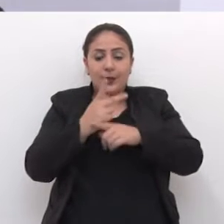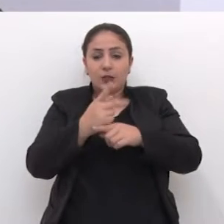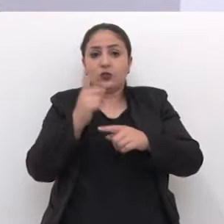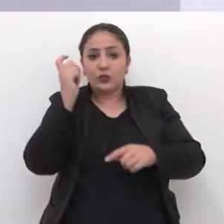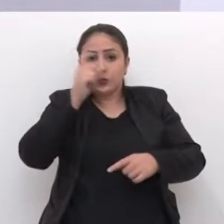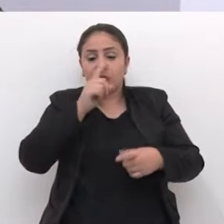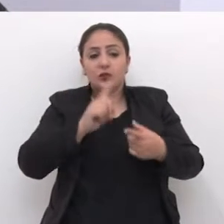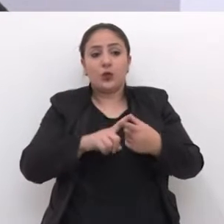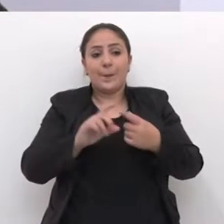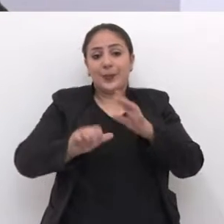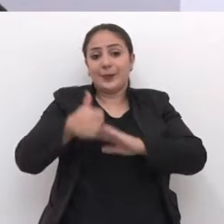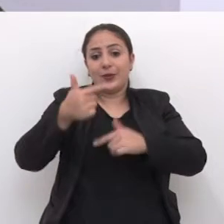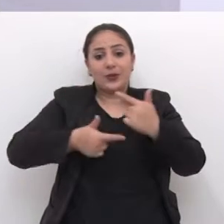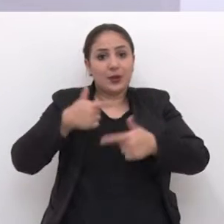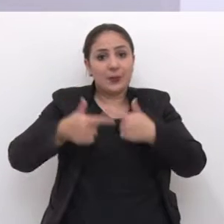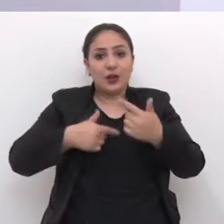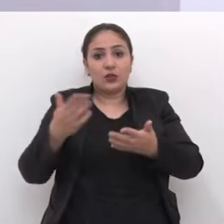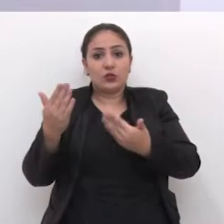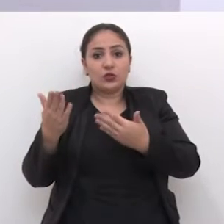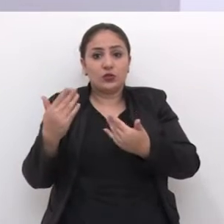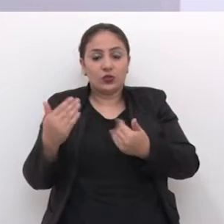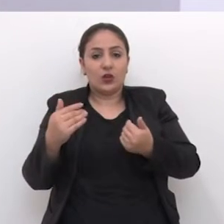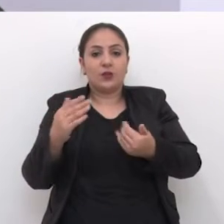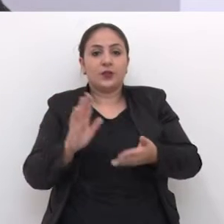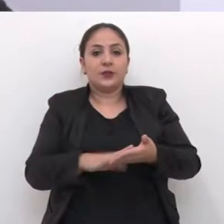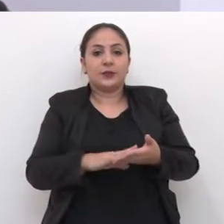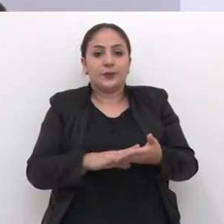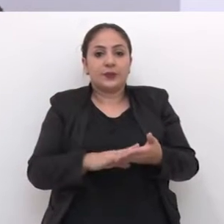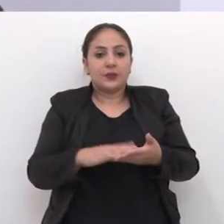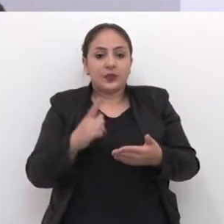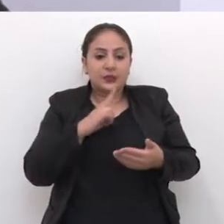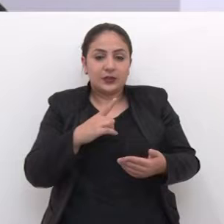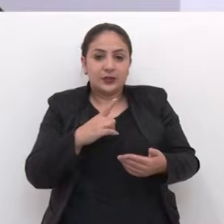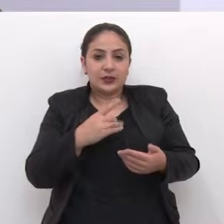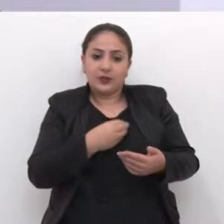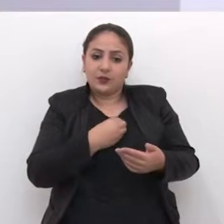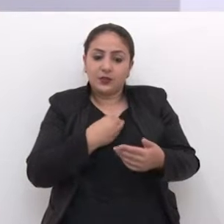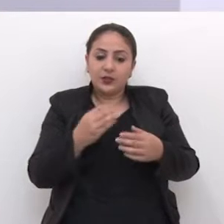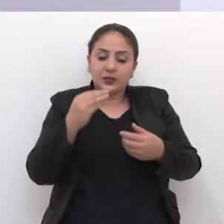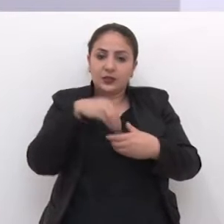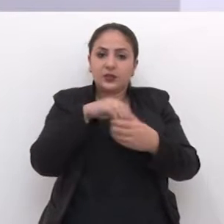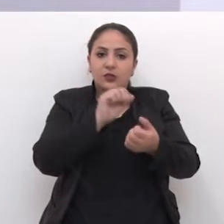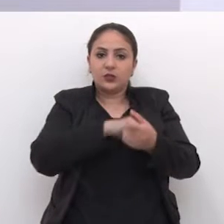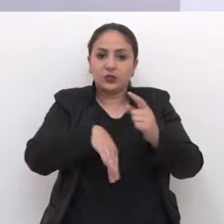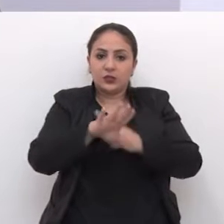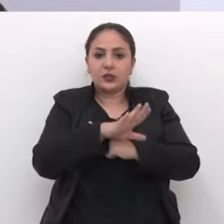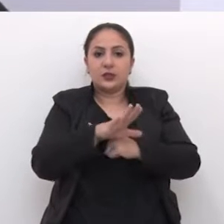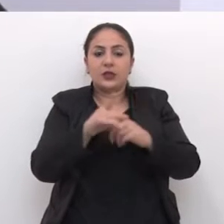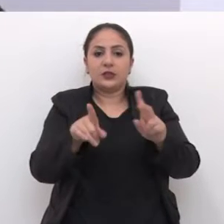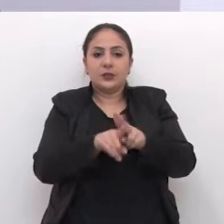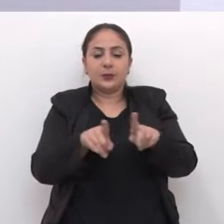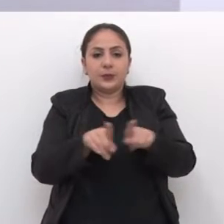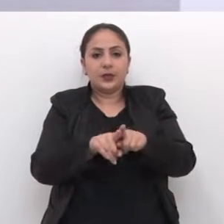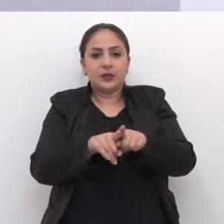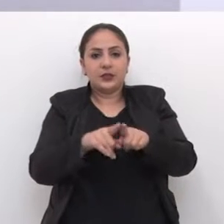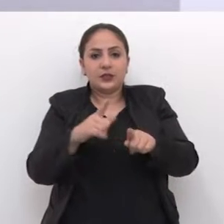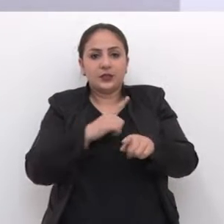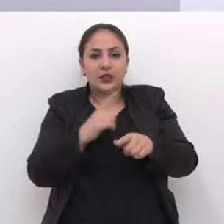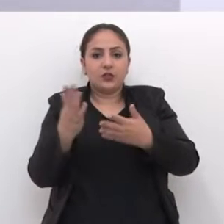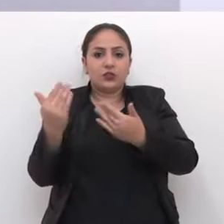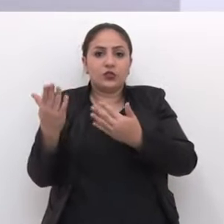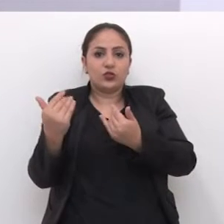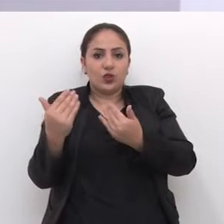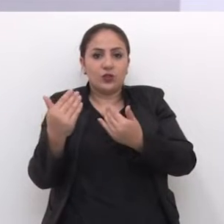muito difícil. O primeiro emprego, um jovem aprendiz é um jovem que vai estar imbuído na sociedade, vai